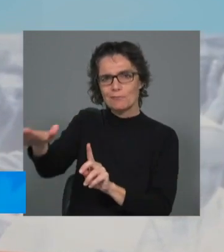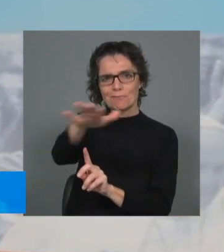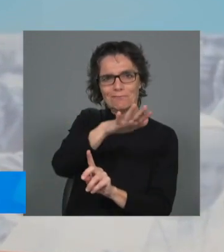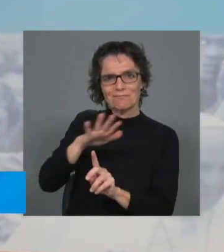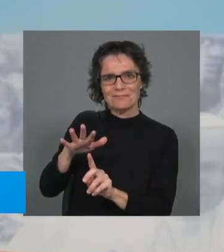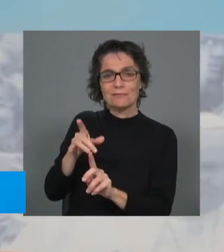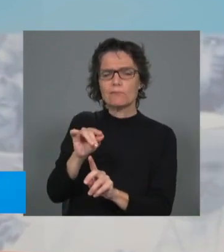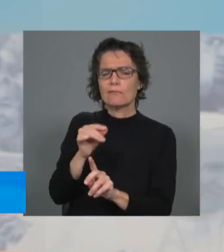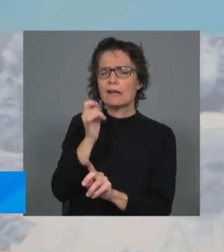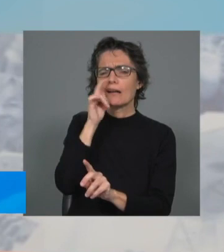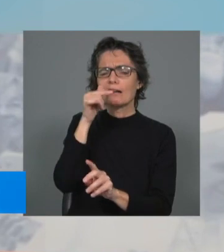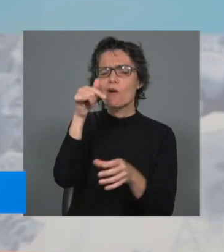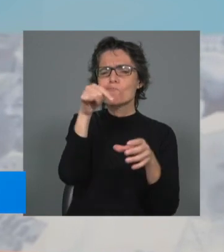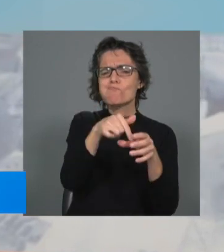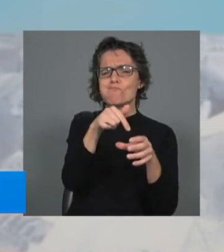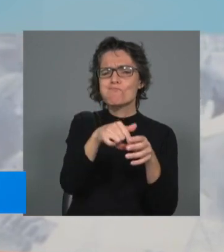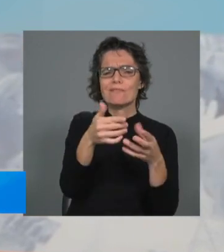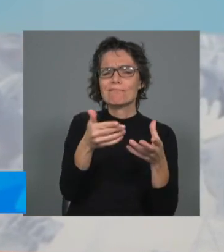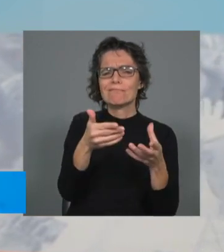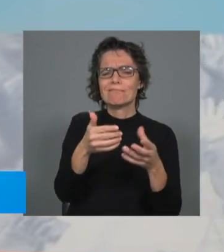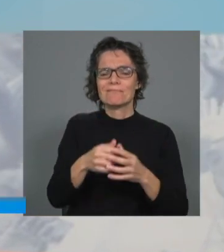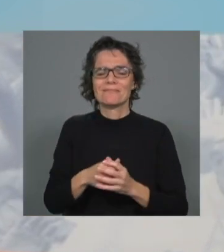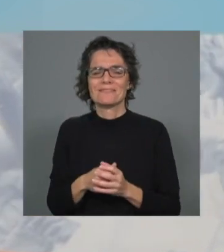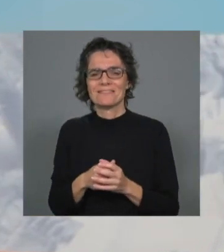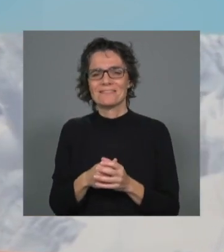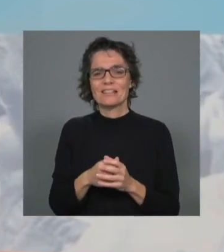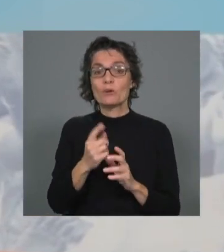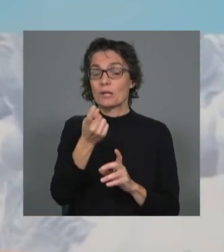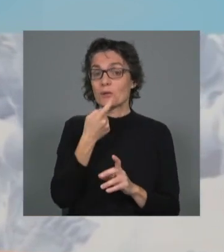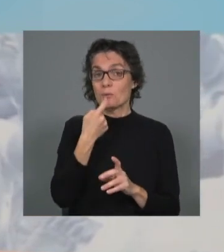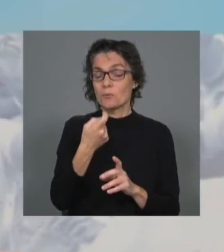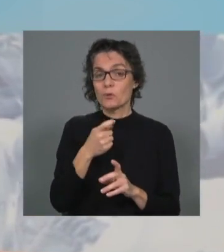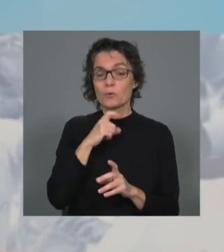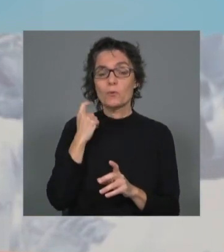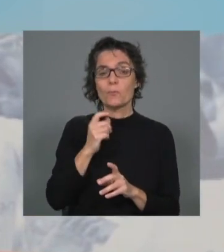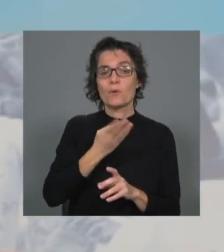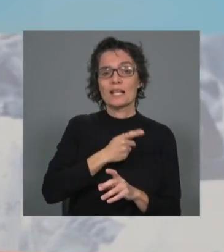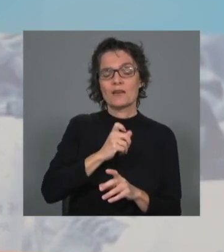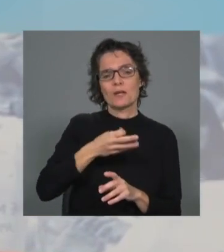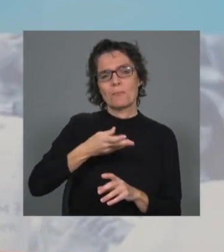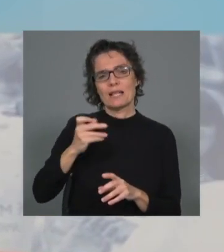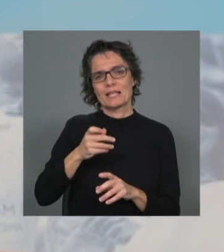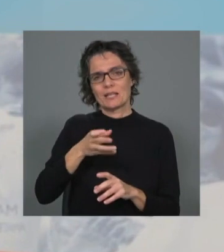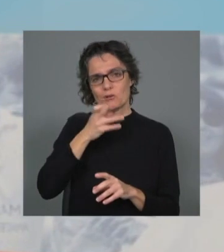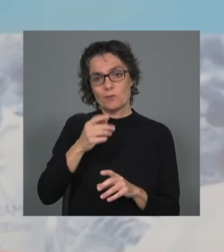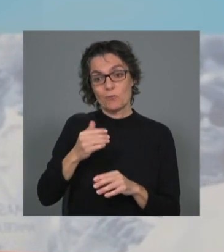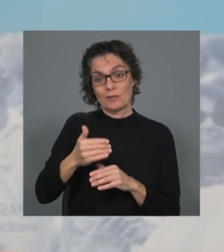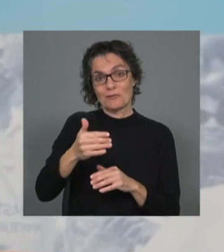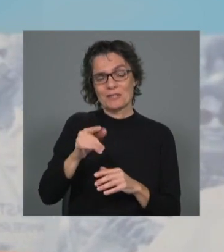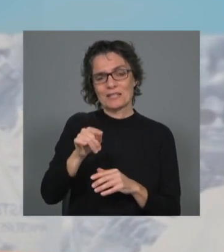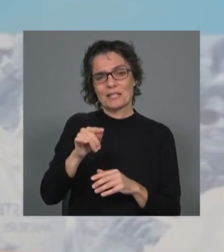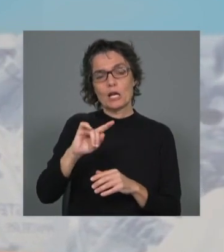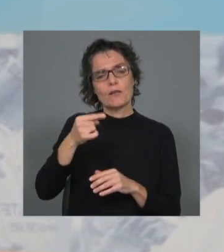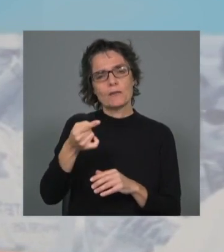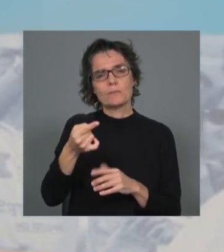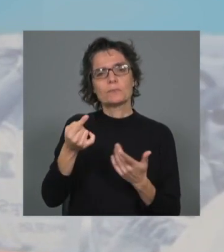quem são e o que representam as figuras do presépio? Uma pergunta que o padre David Palatino nos vai responder daqui a pouco, depois